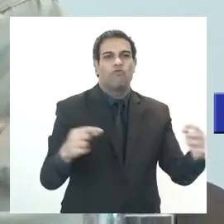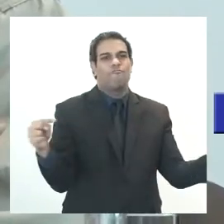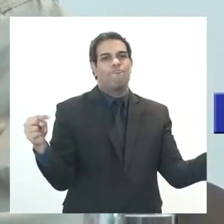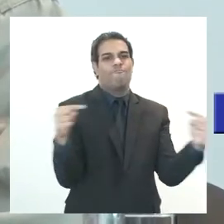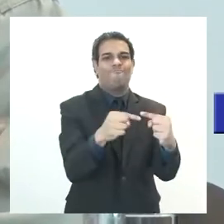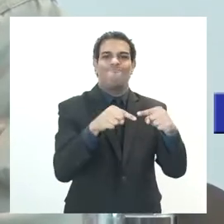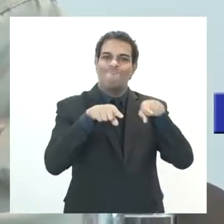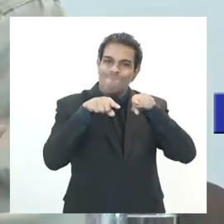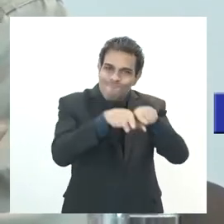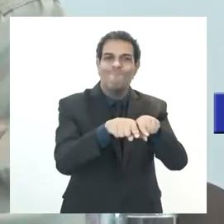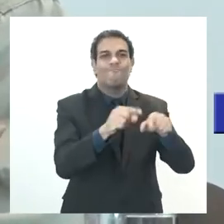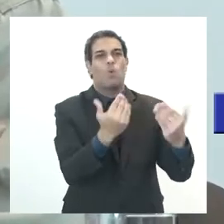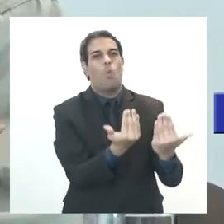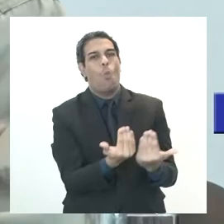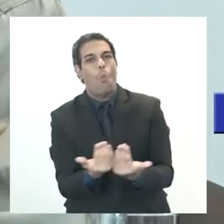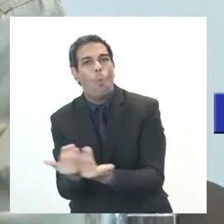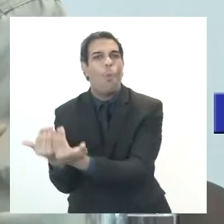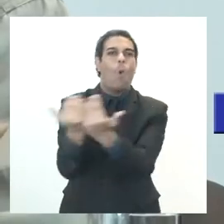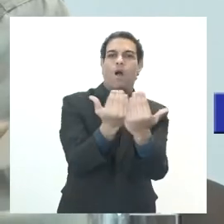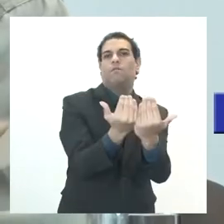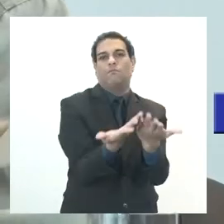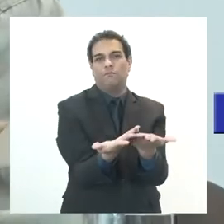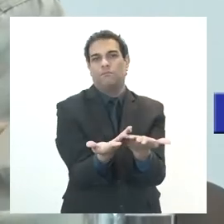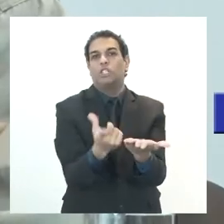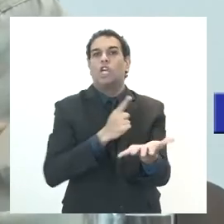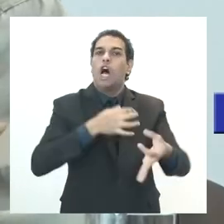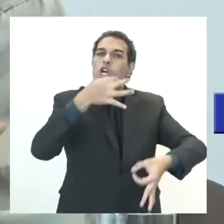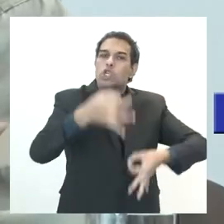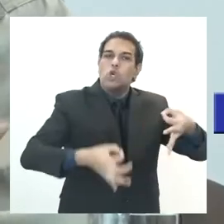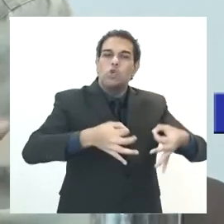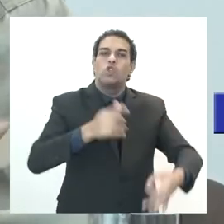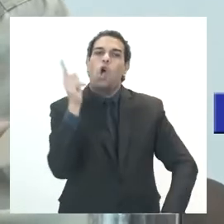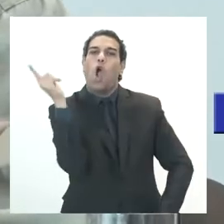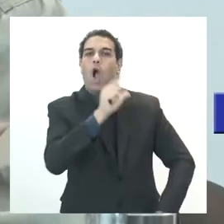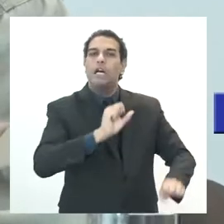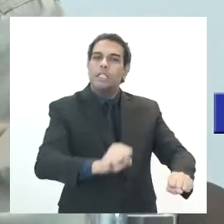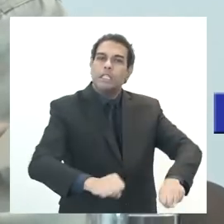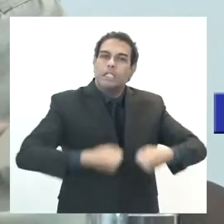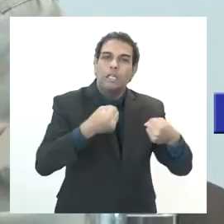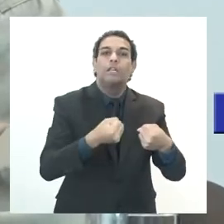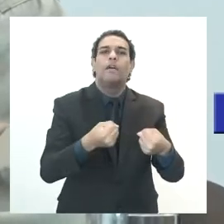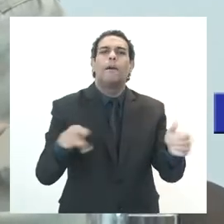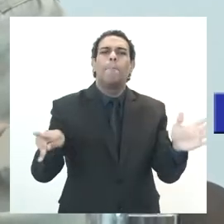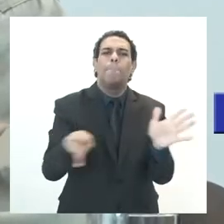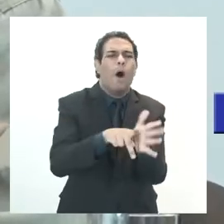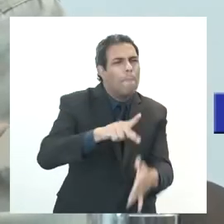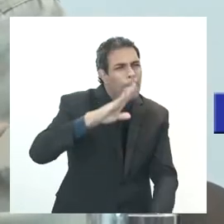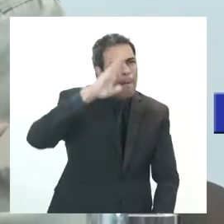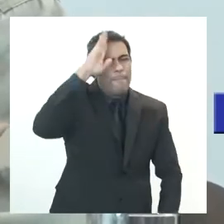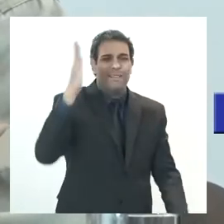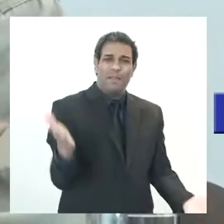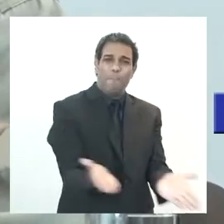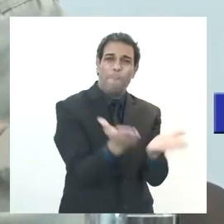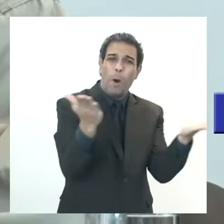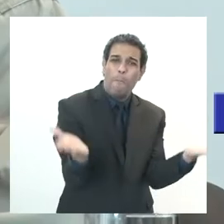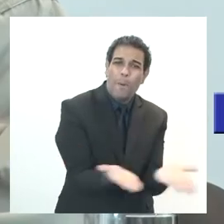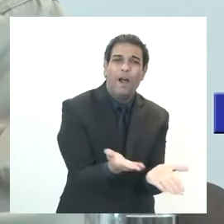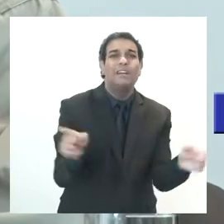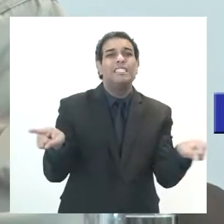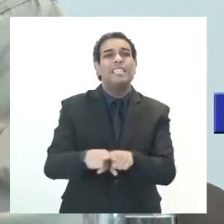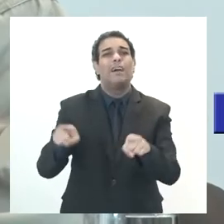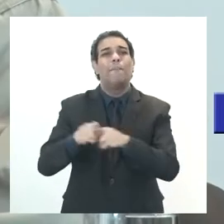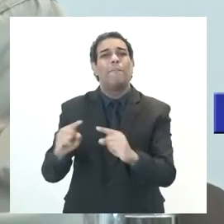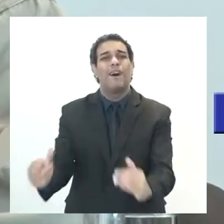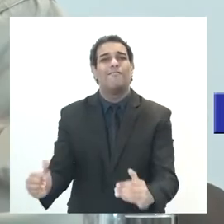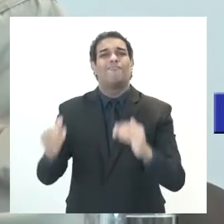mais prime por igualdade por uma justiça que funcione para o pobre tanto quanto ela funciona como para o rico